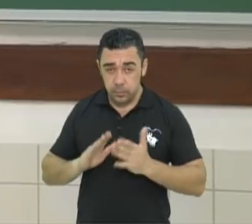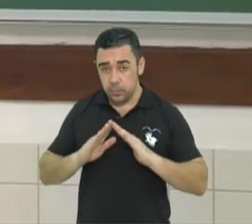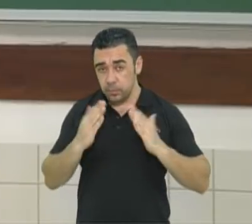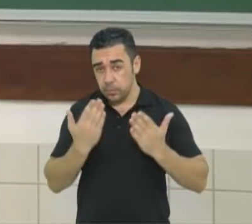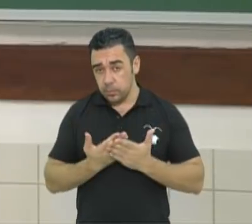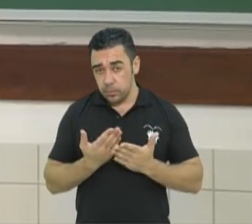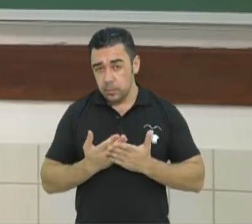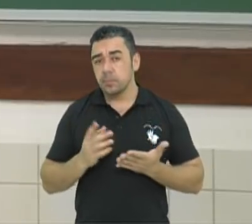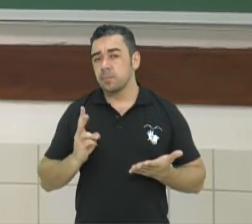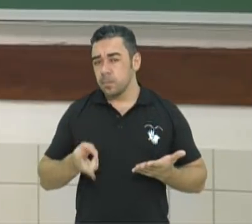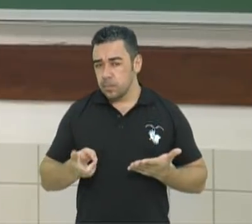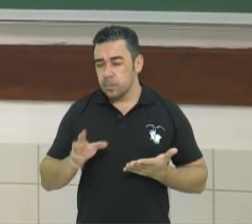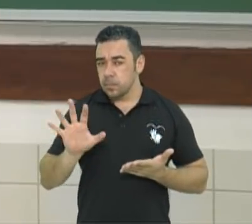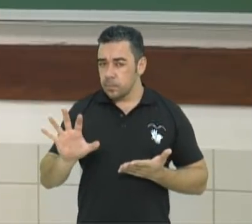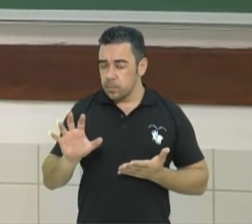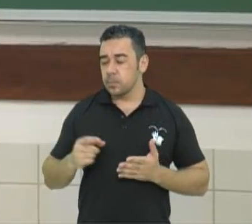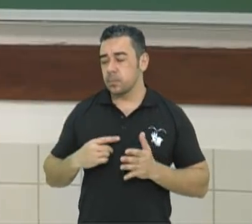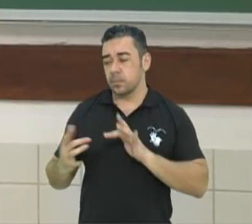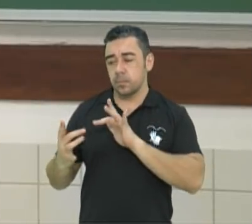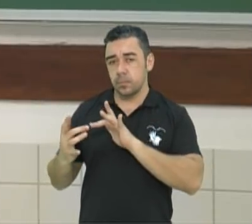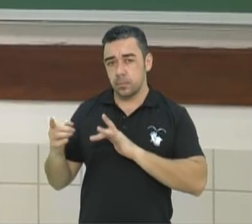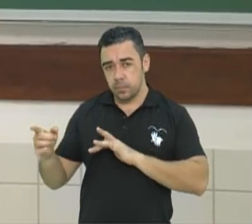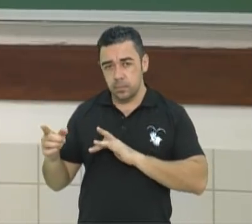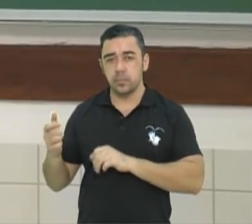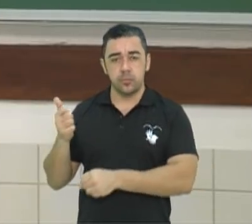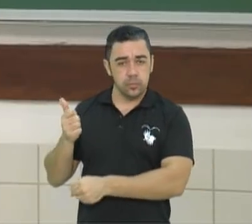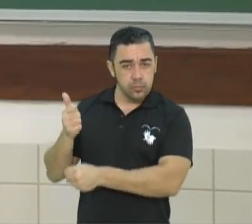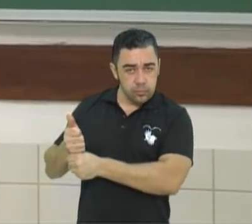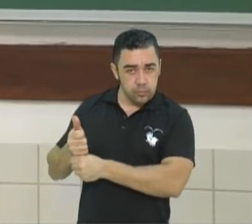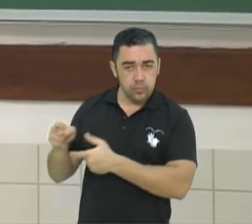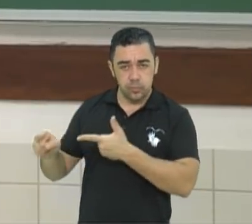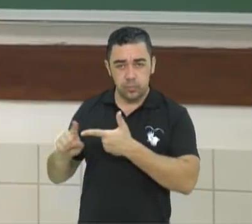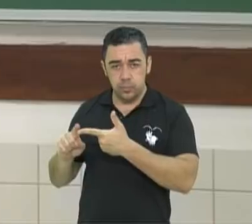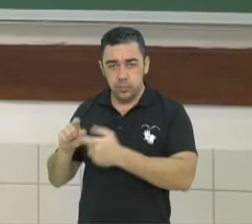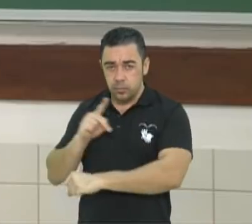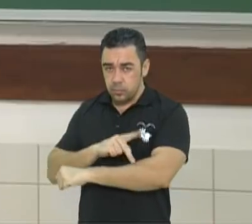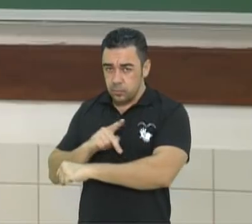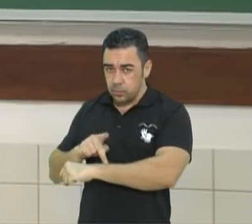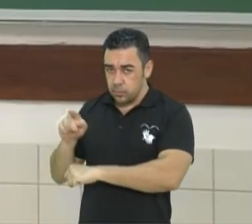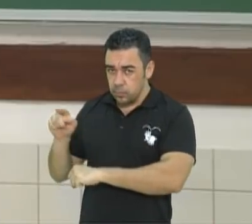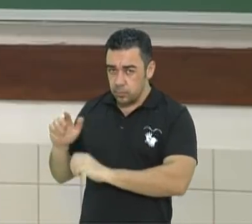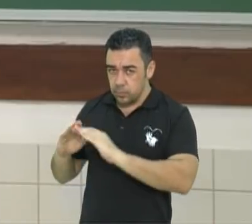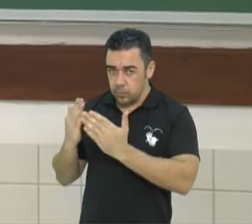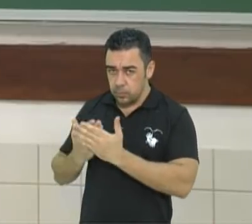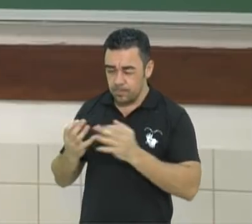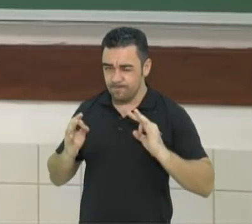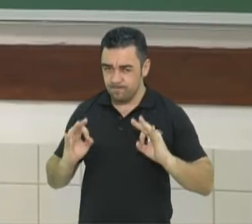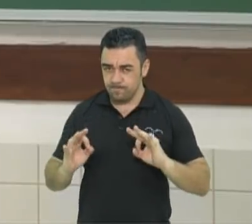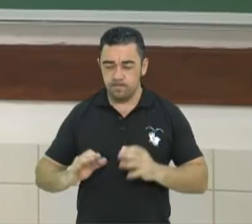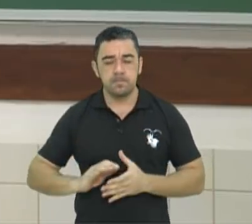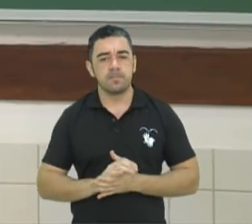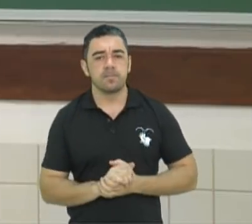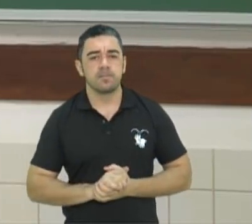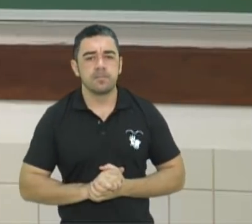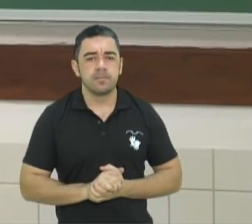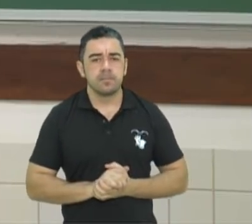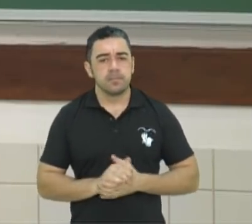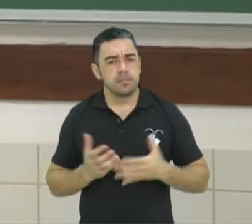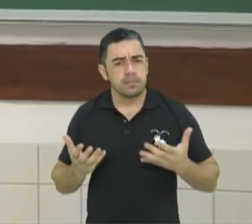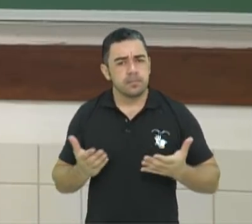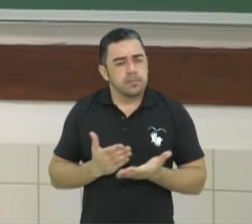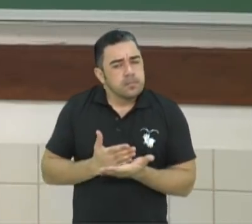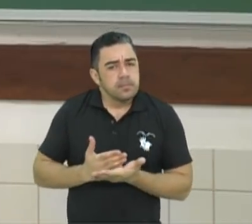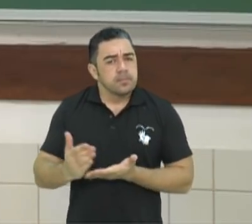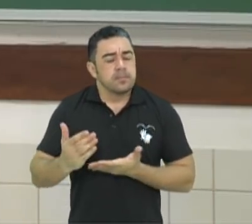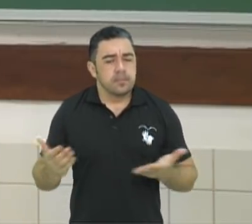colégio. Sempre esteja em contato, né, com a direção e com a secretaria da sua escola. Certo? Legal. Então, eu quero